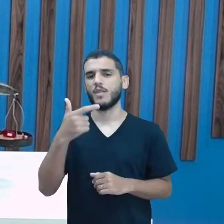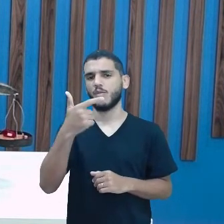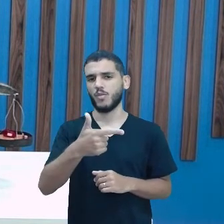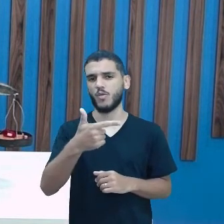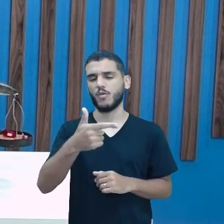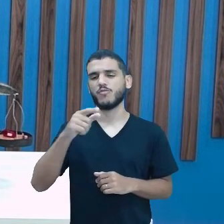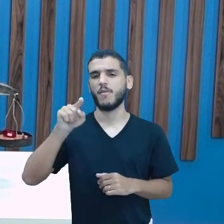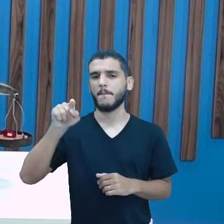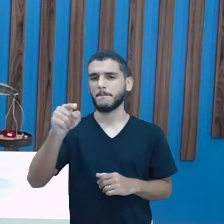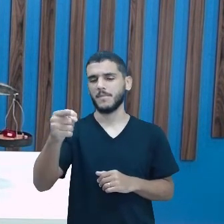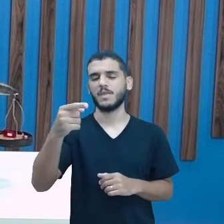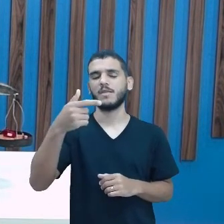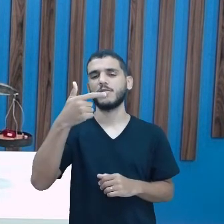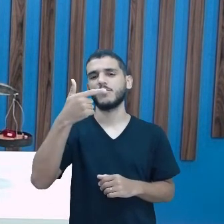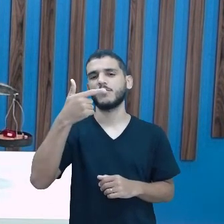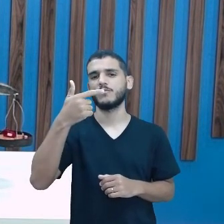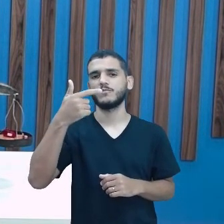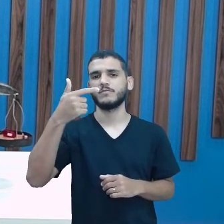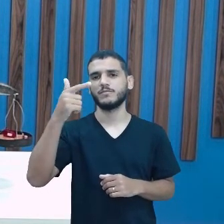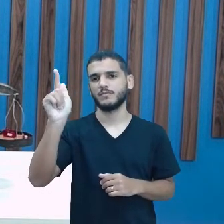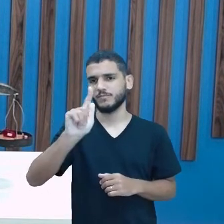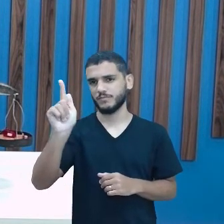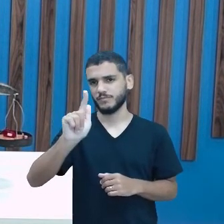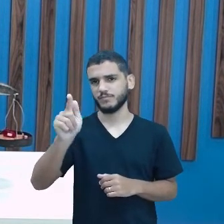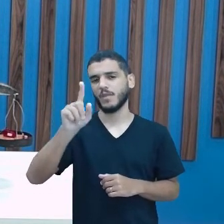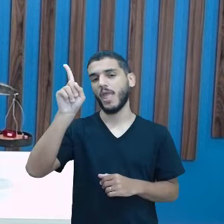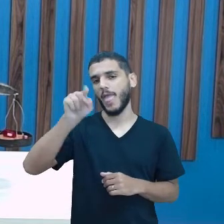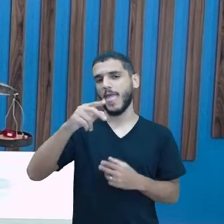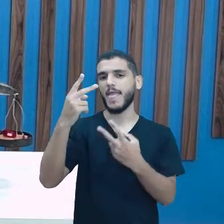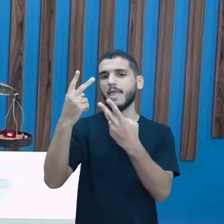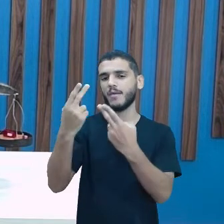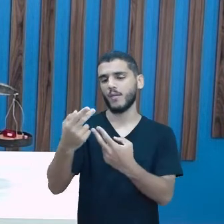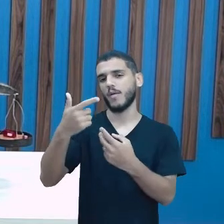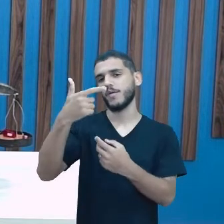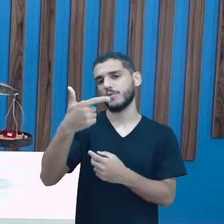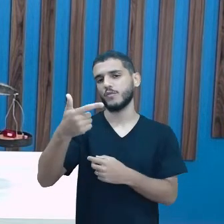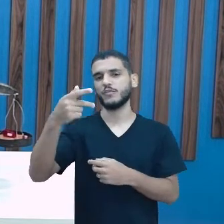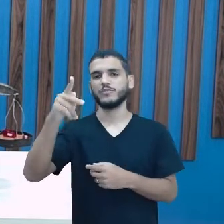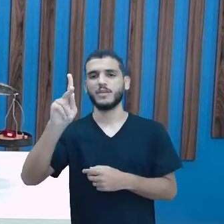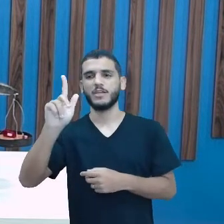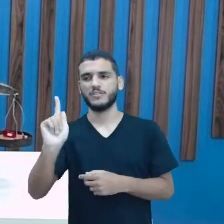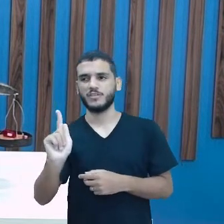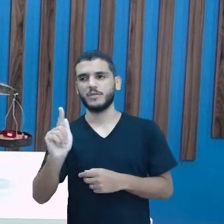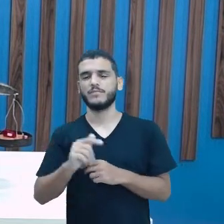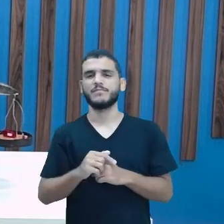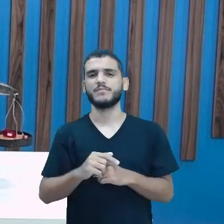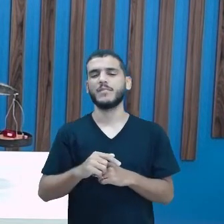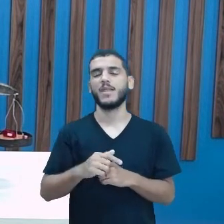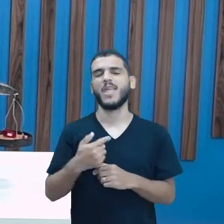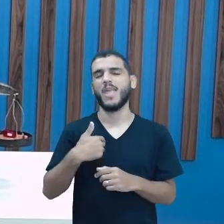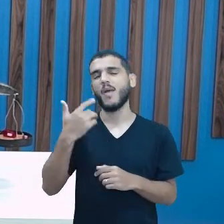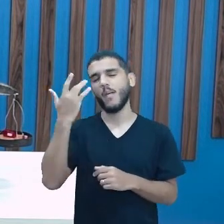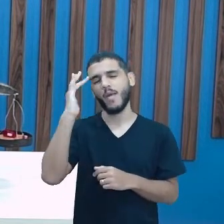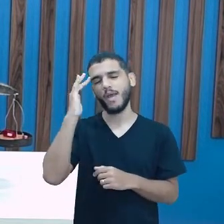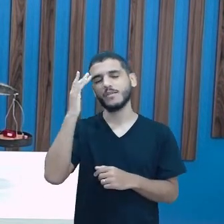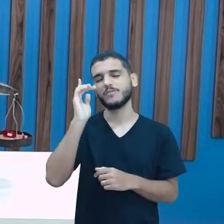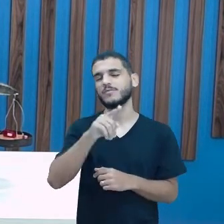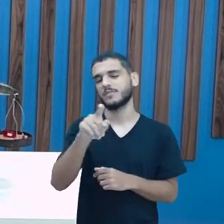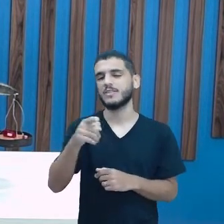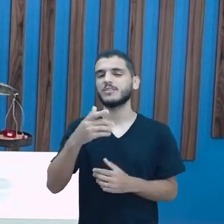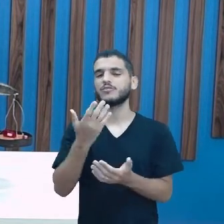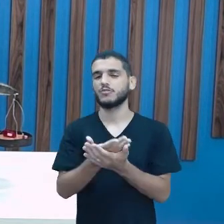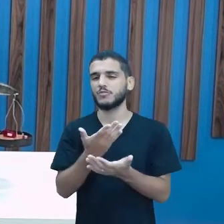2.000 quilogramas é o mesmo que 2 quilogramas, né? Eu acredito que vocês já estudaram isso na escola